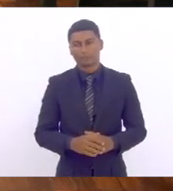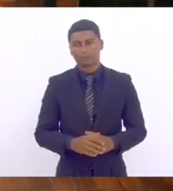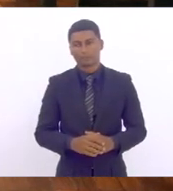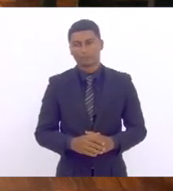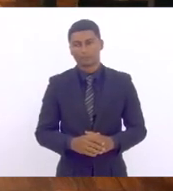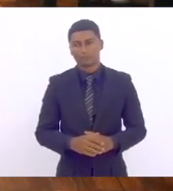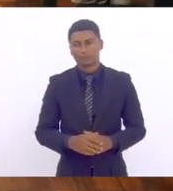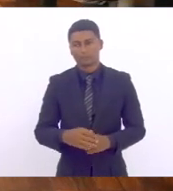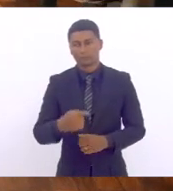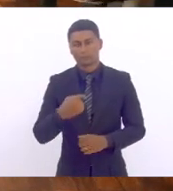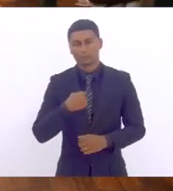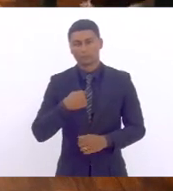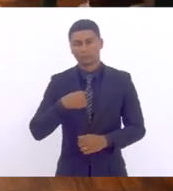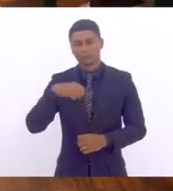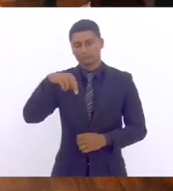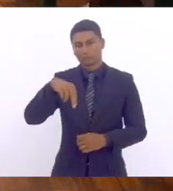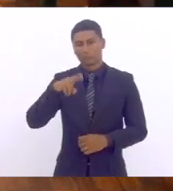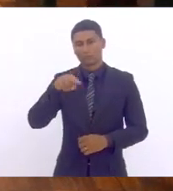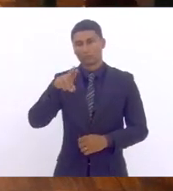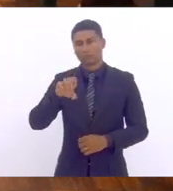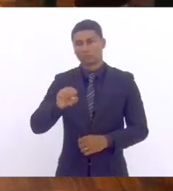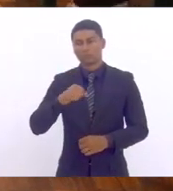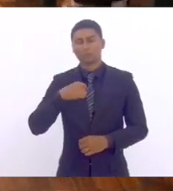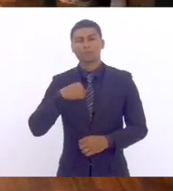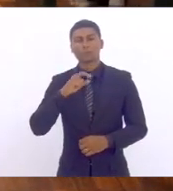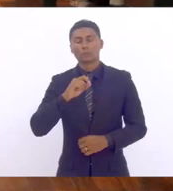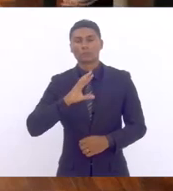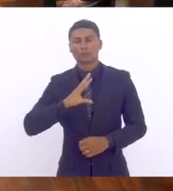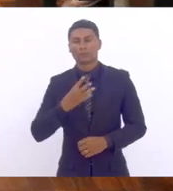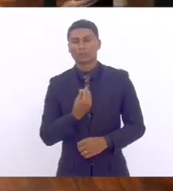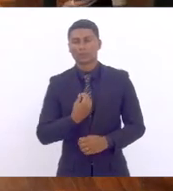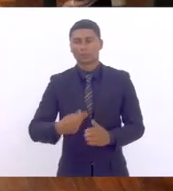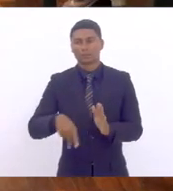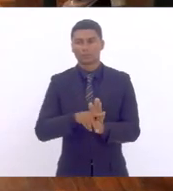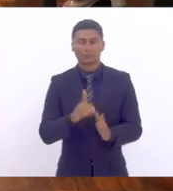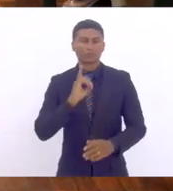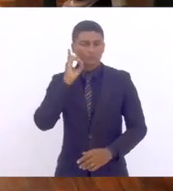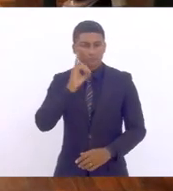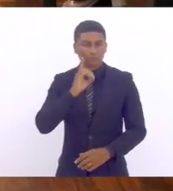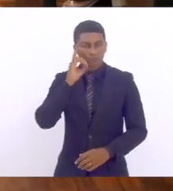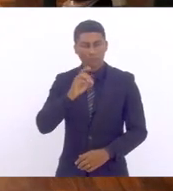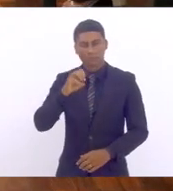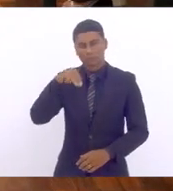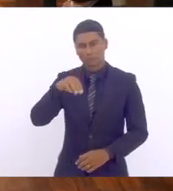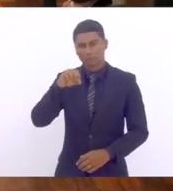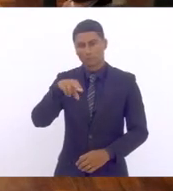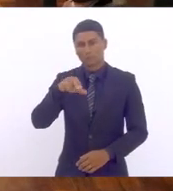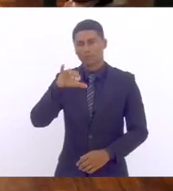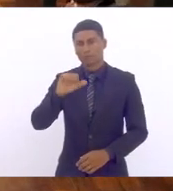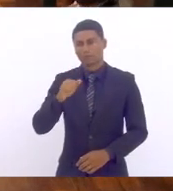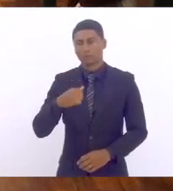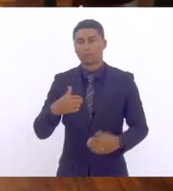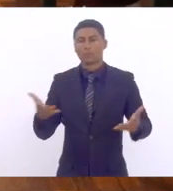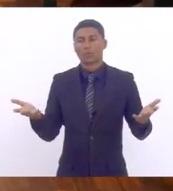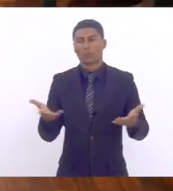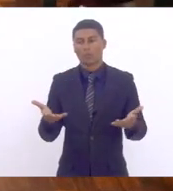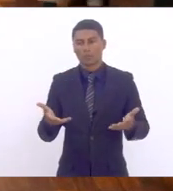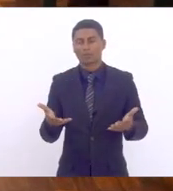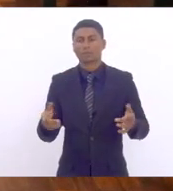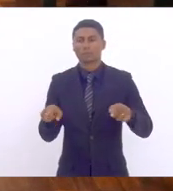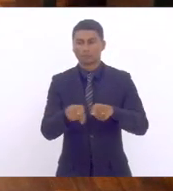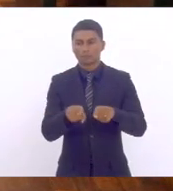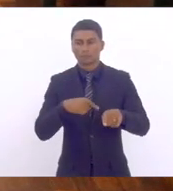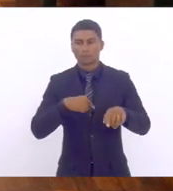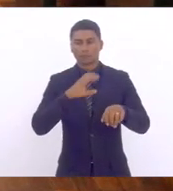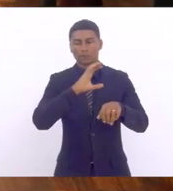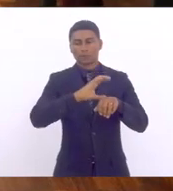Dani Nunes, sou uma assessora trans da deputada estadual Mônica Francisco e hoje estou terminando também um curso